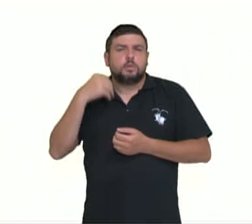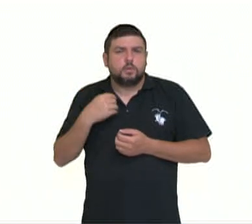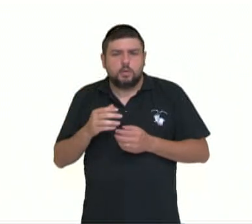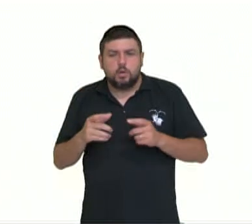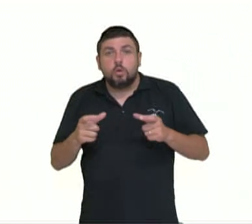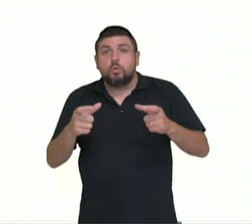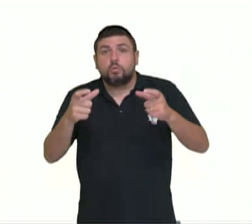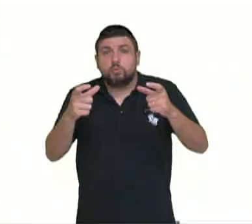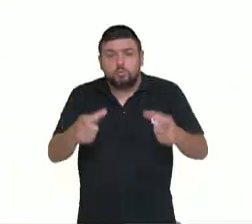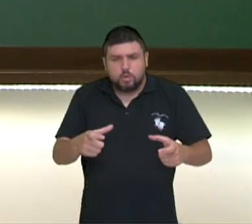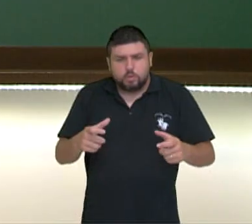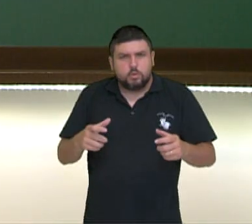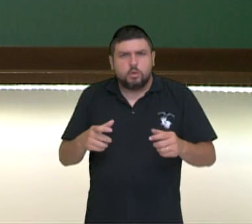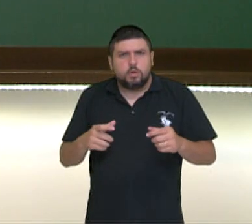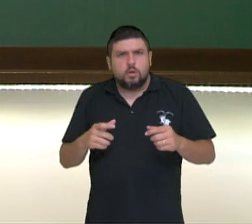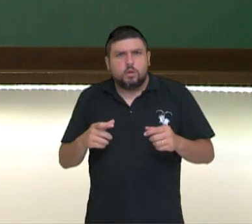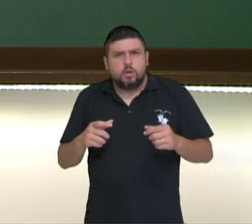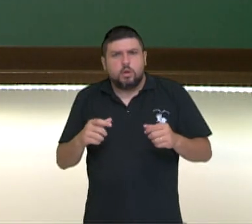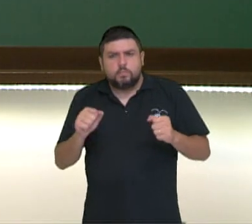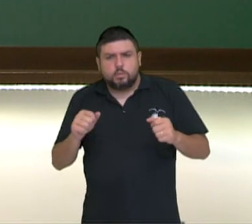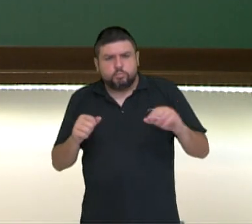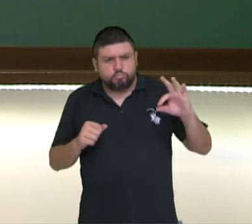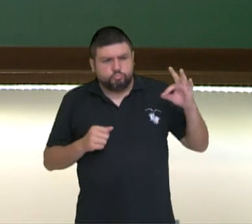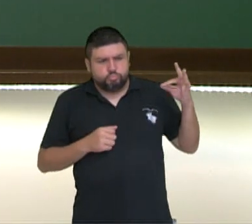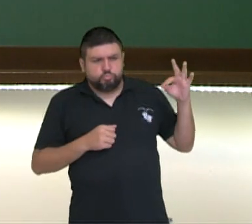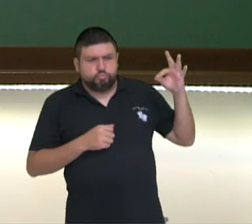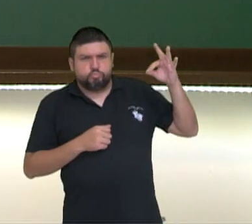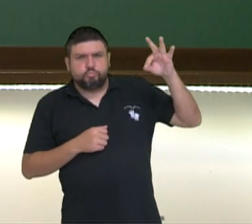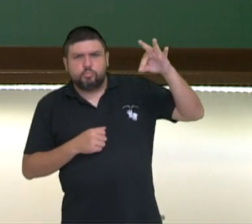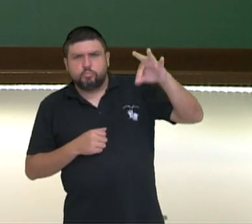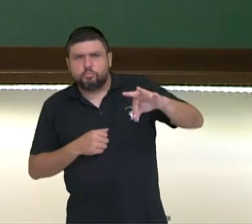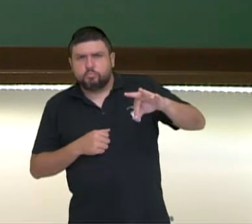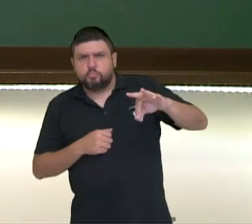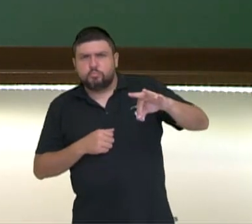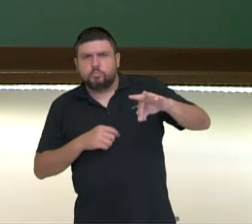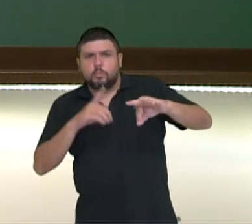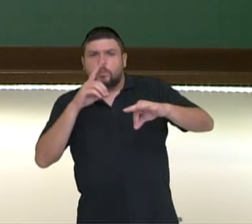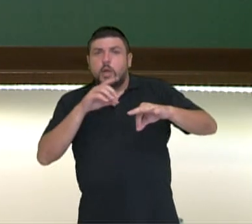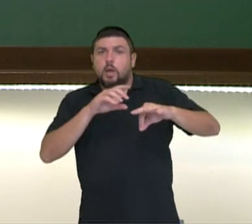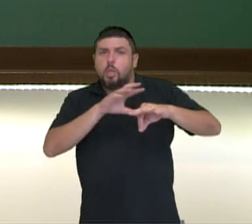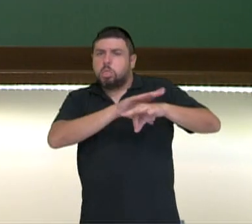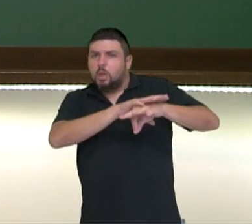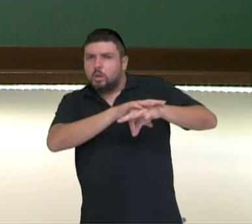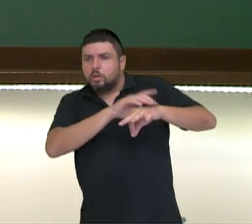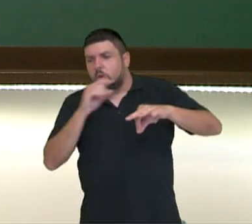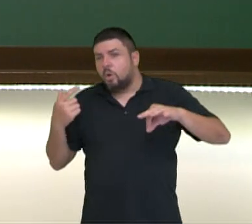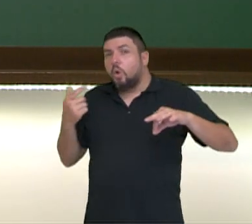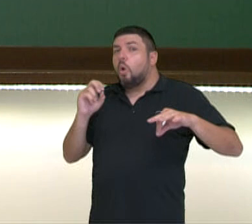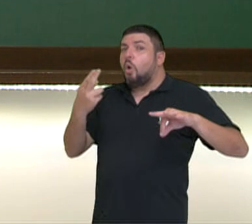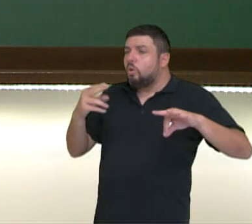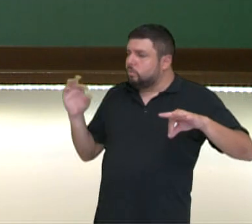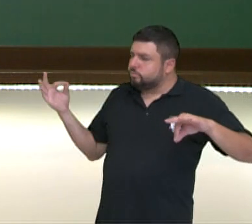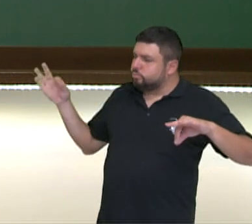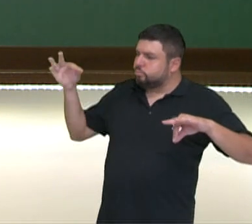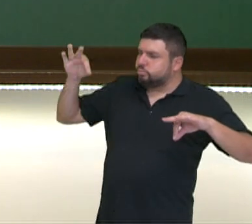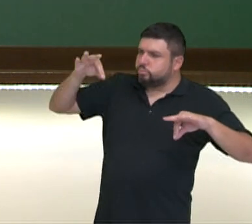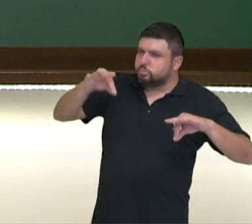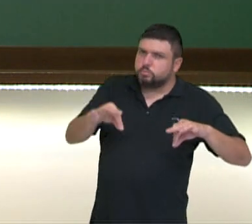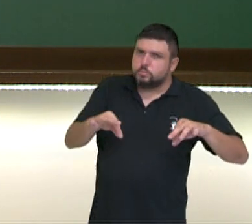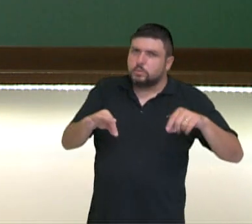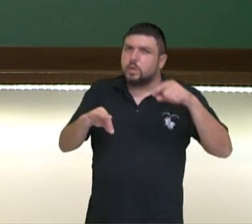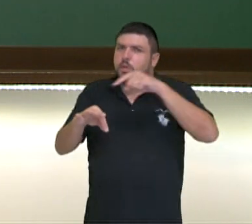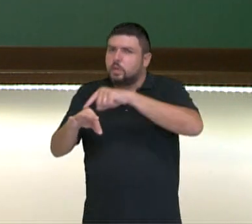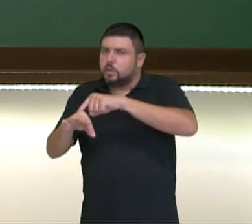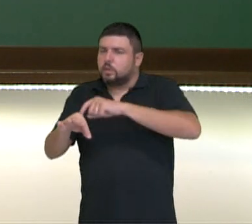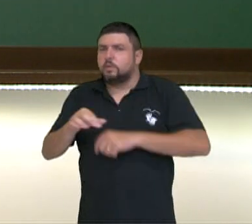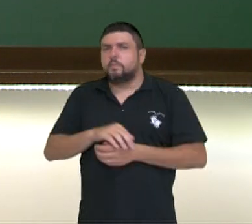esse ambiente pode ser explorado pelo Aedes aegypti ou pelo seu concorrente, o albopictus, Aedes albopictus. O que vai acontecer? Se